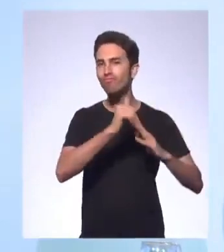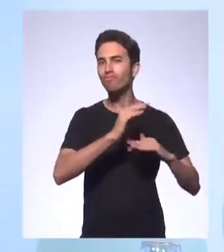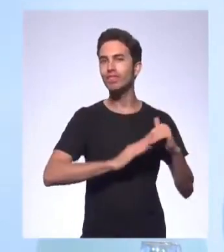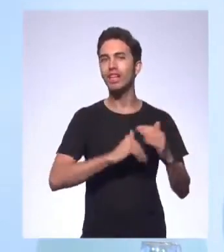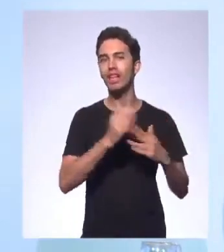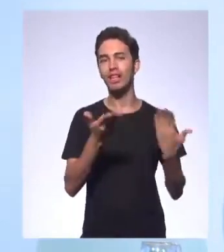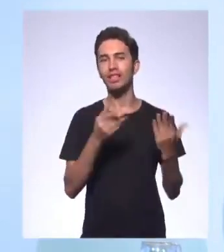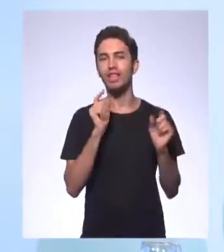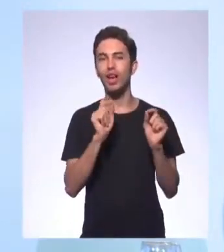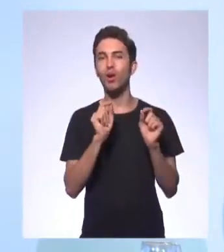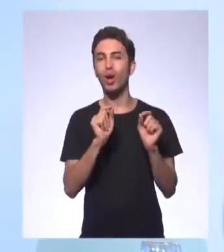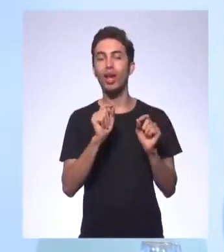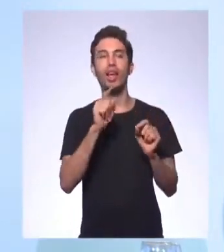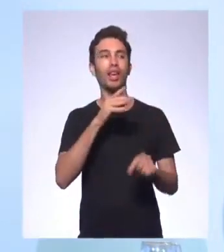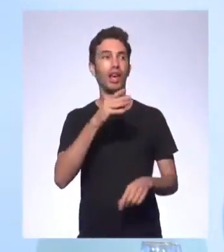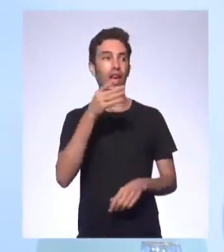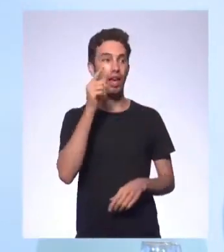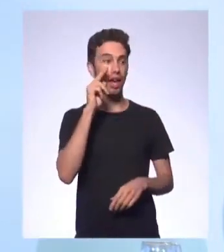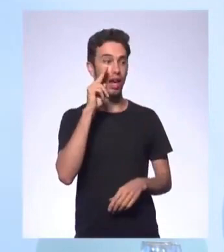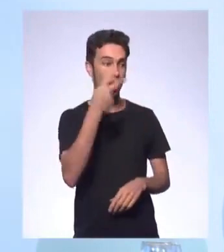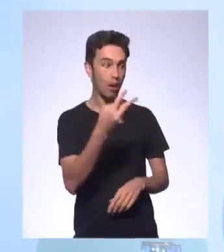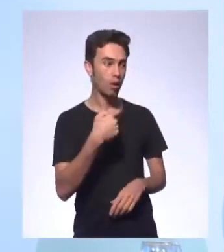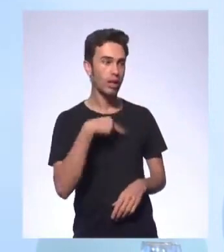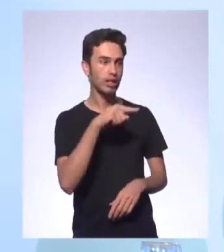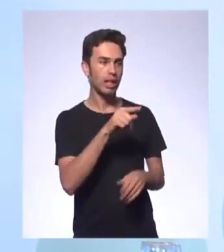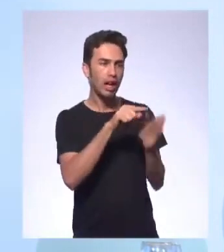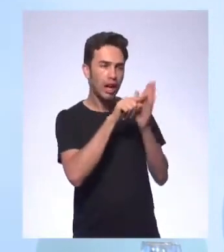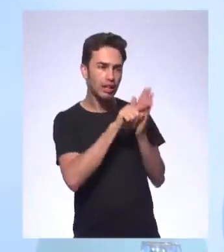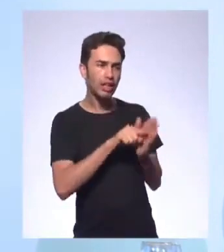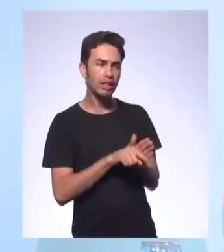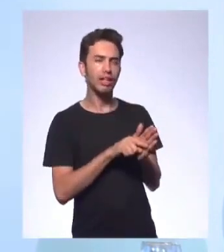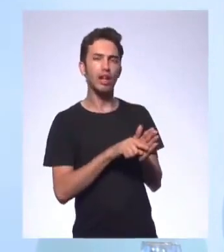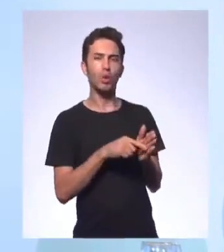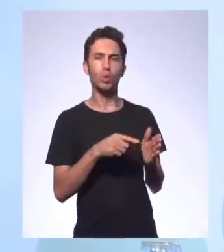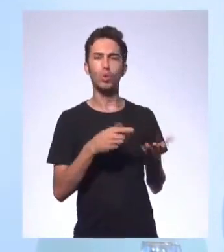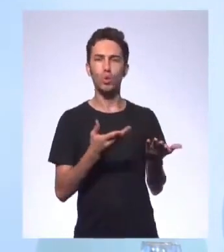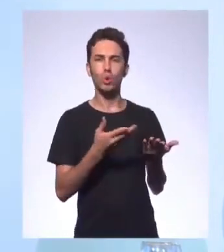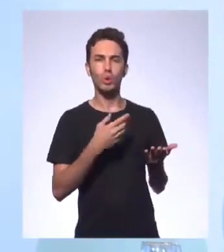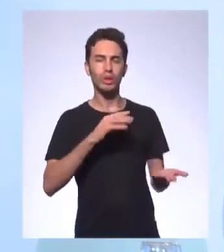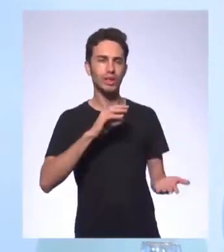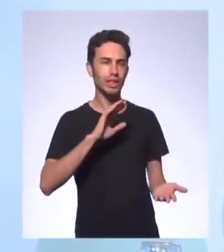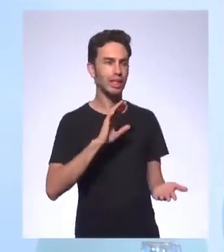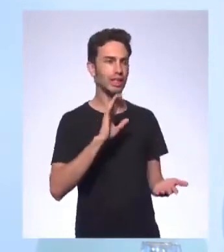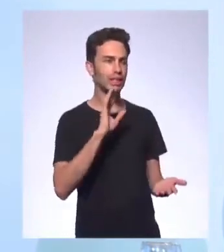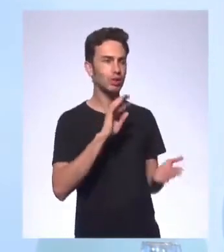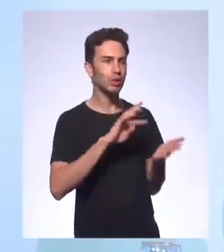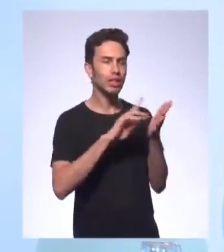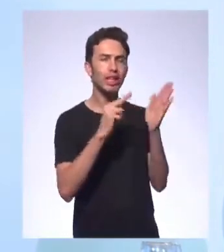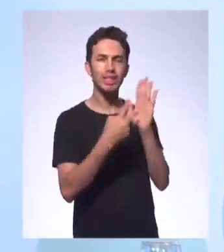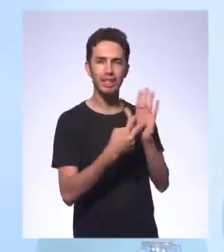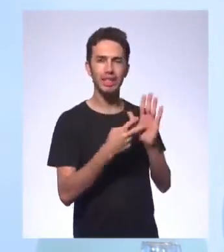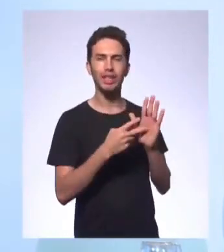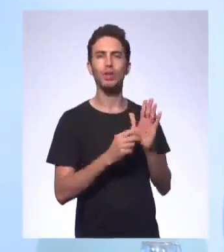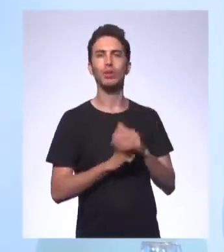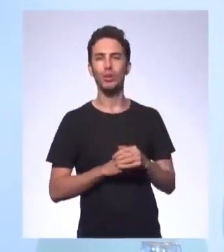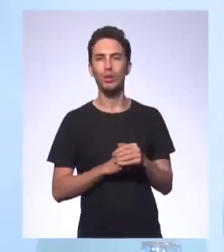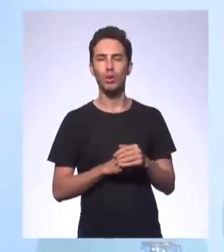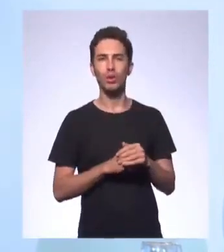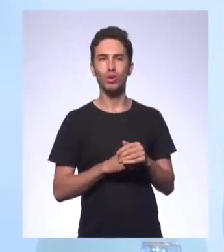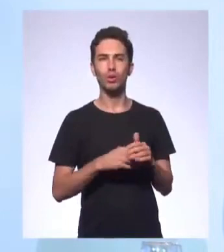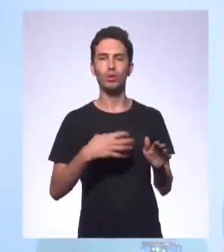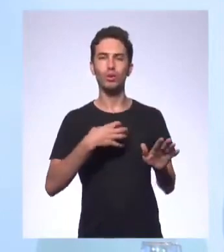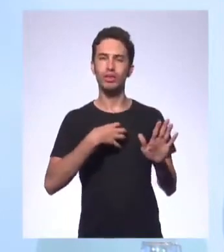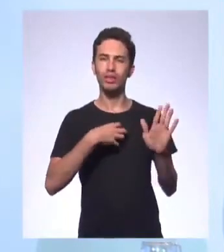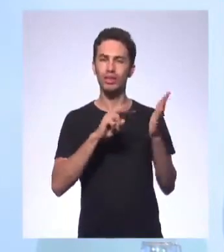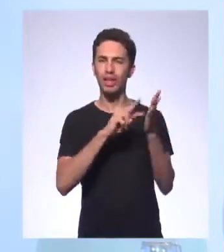é reconhecer e analisar o efeito de sentido, o efeito semântico, né? A gente trabalhou